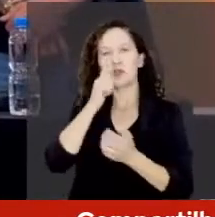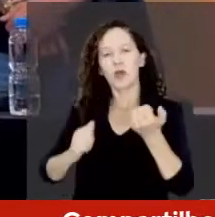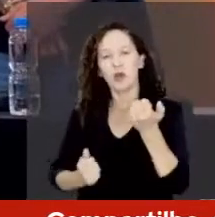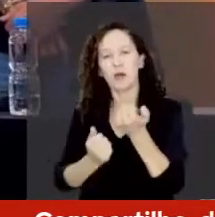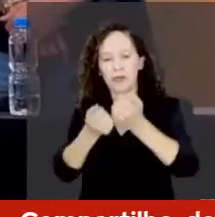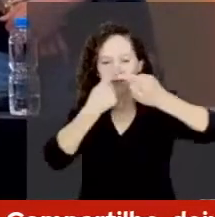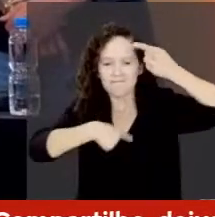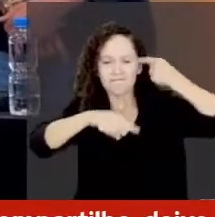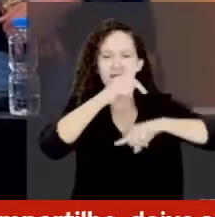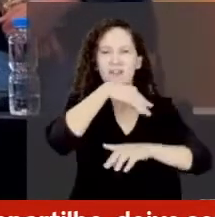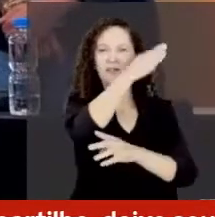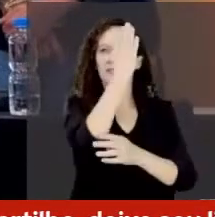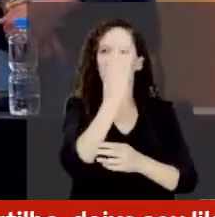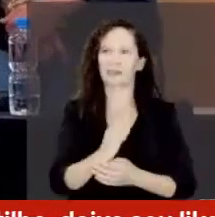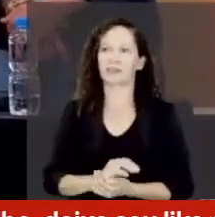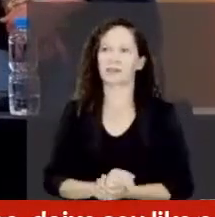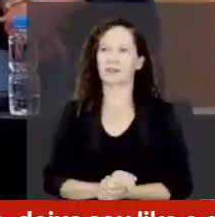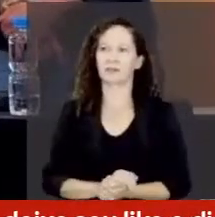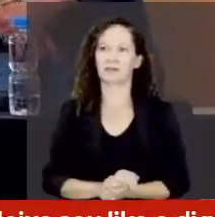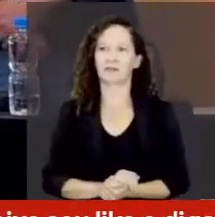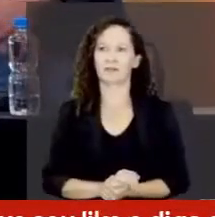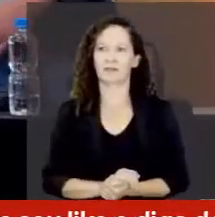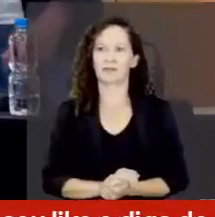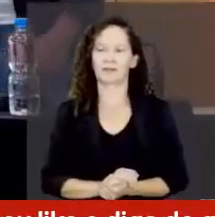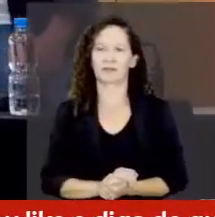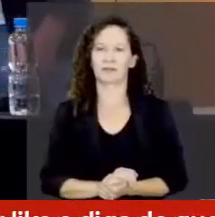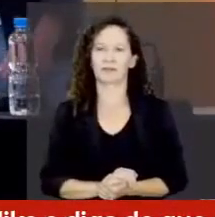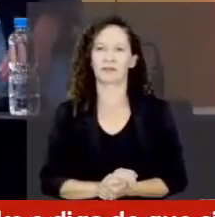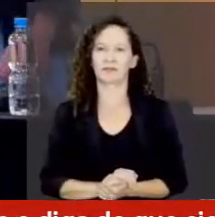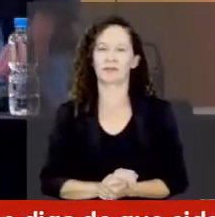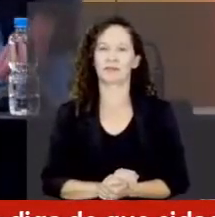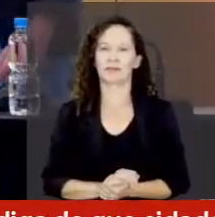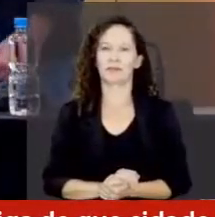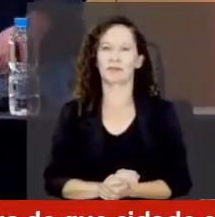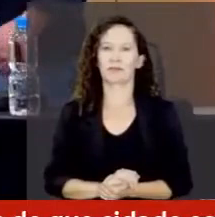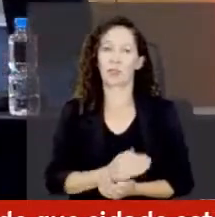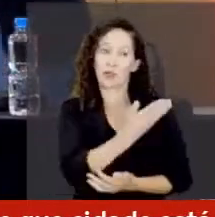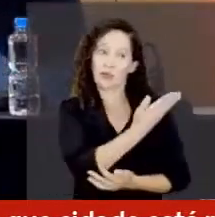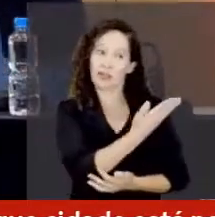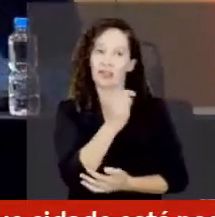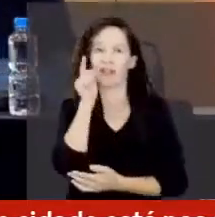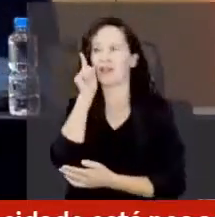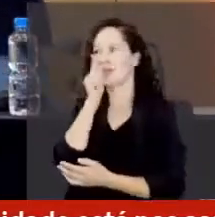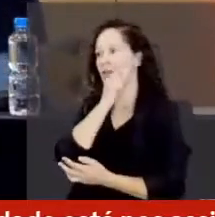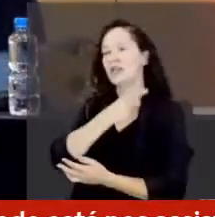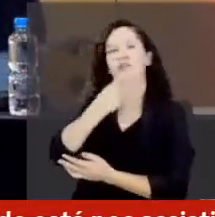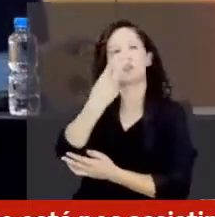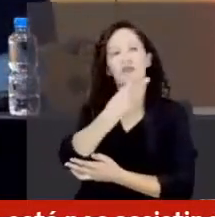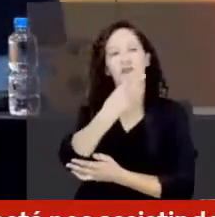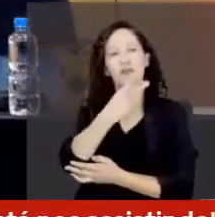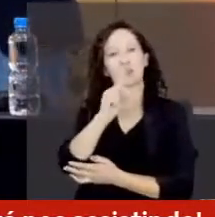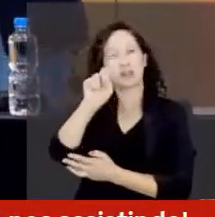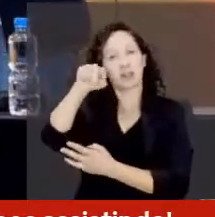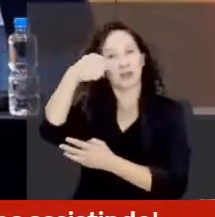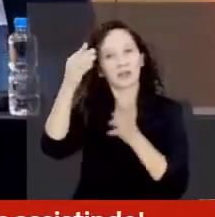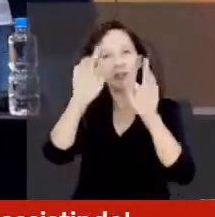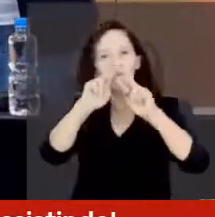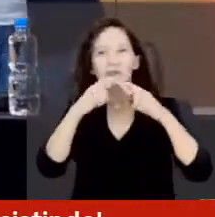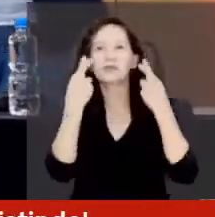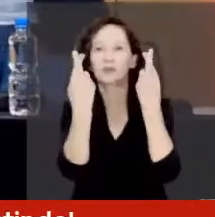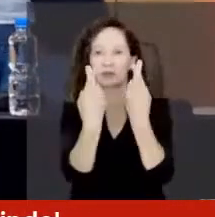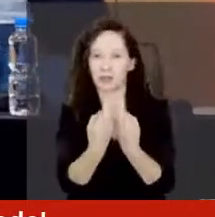companheiro dentro do nosso querido Partido dos Trabalhadores. Obrigado, Luiz, pela campanha do Jânio. Obrigado, senhor.